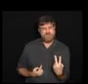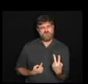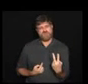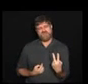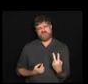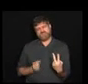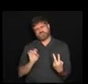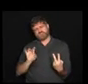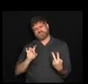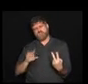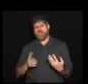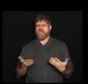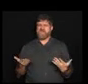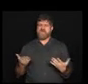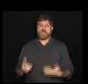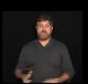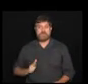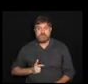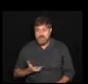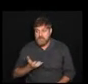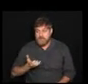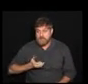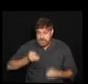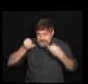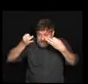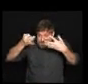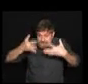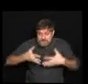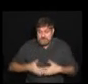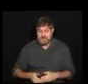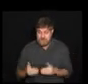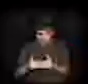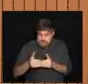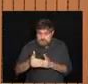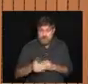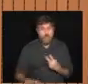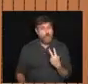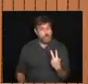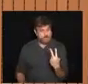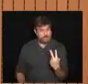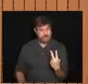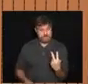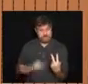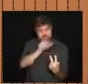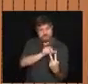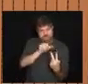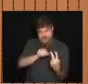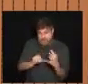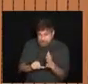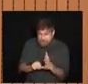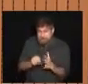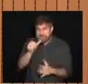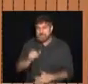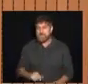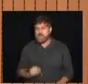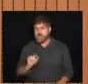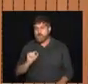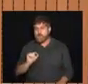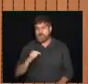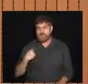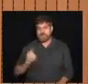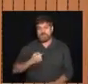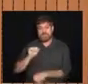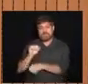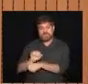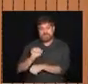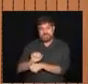casos confirmados? Então, eu queria falar muitas coisas a partir desses 2 casos. Primeira coisa, nós estamos